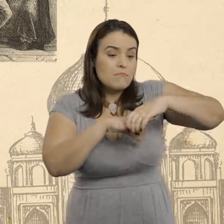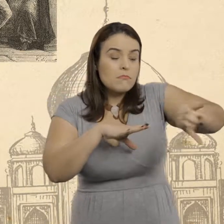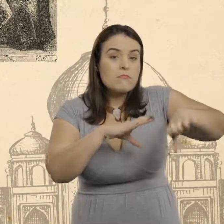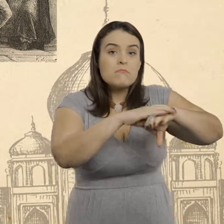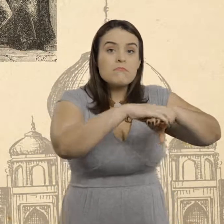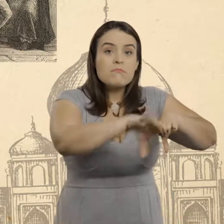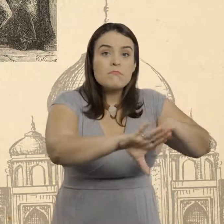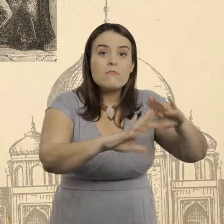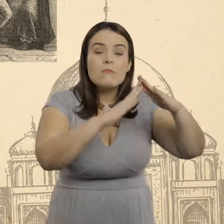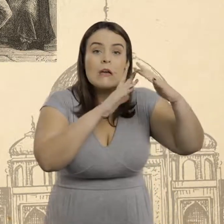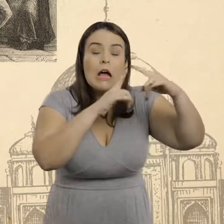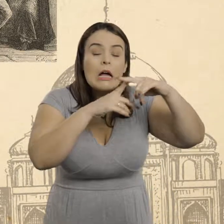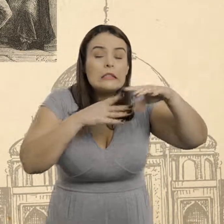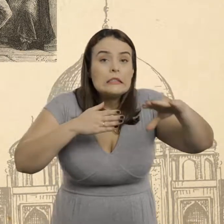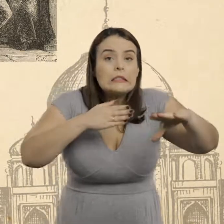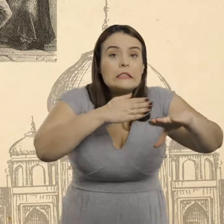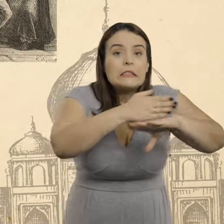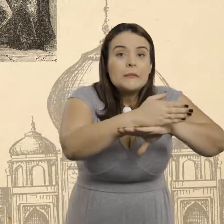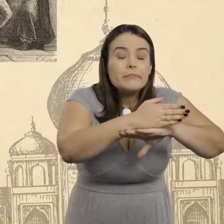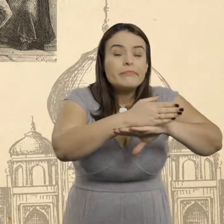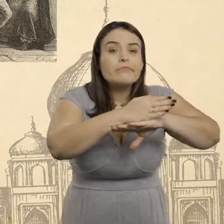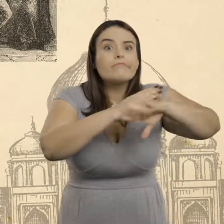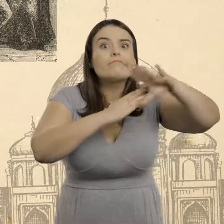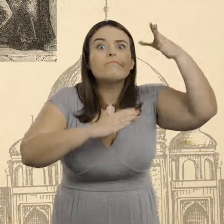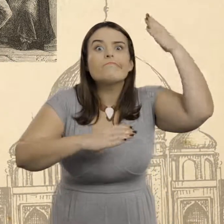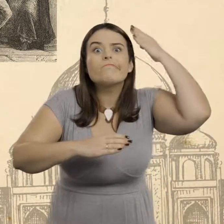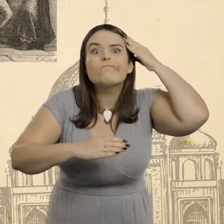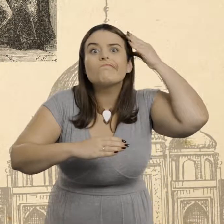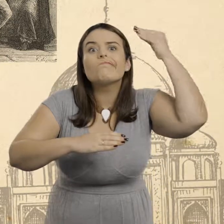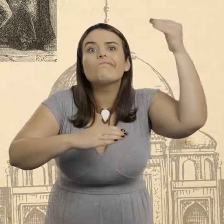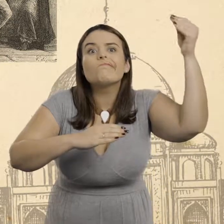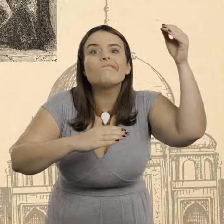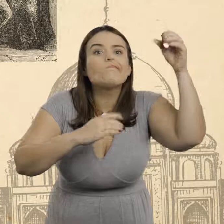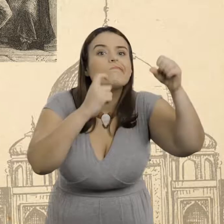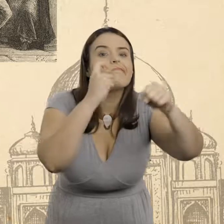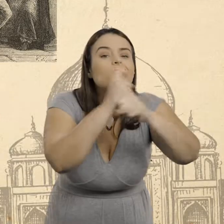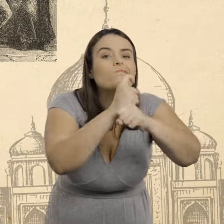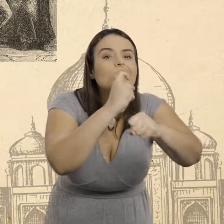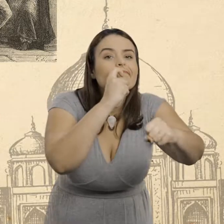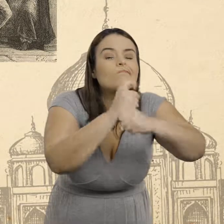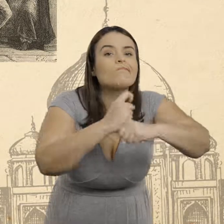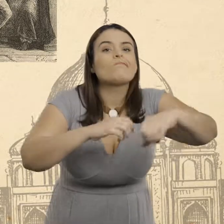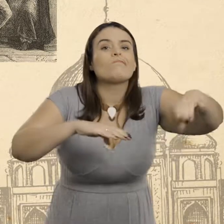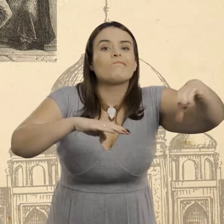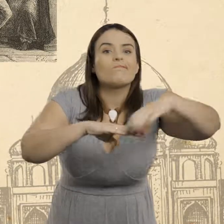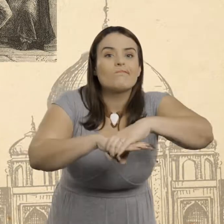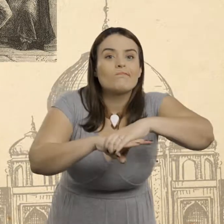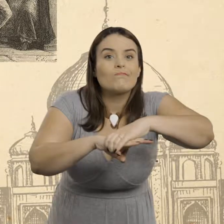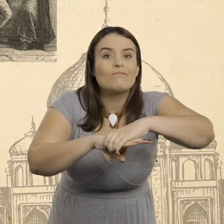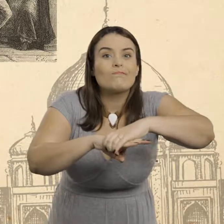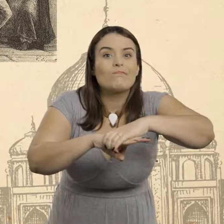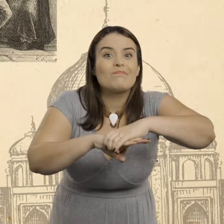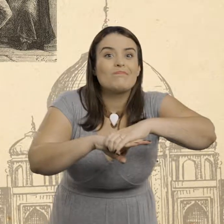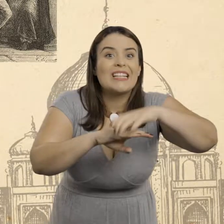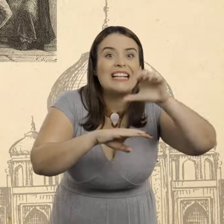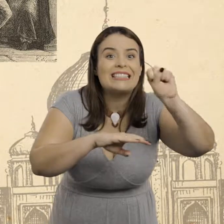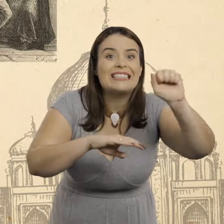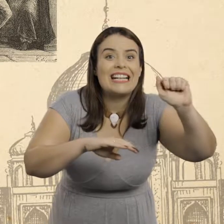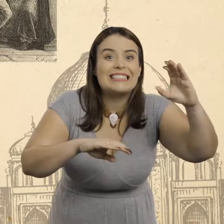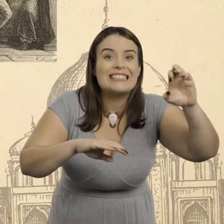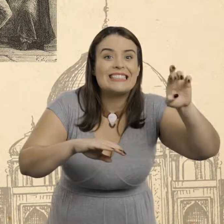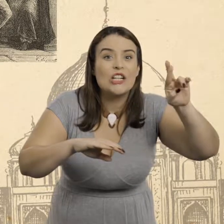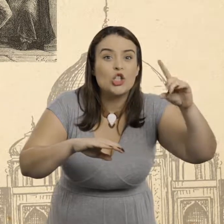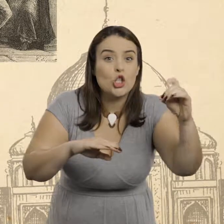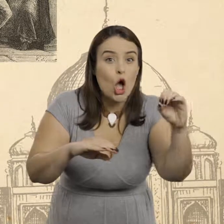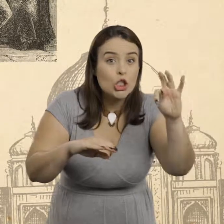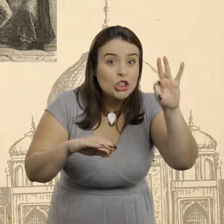preciso tirar os sapatos para entrar no templo. Passepartout entrou no templo sem tirar os sapatos. 3